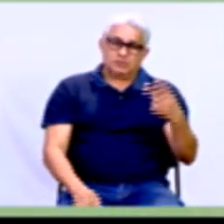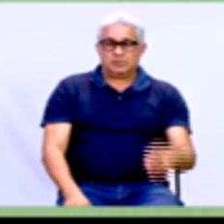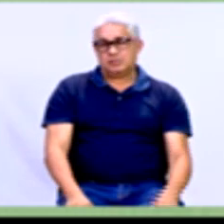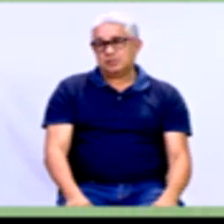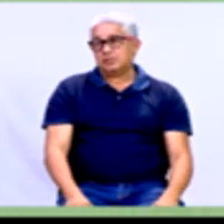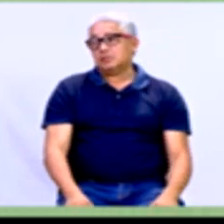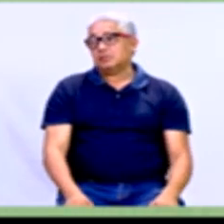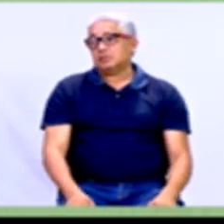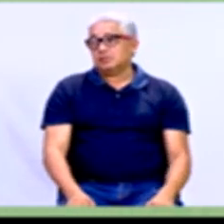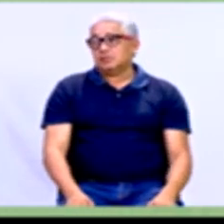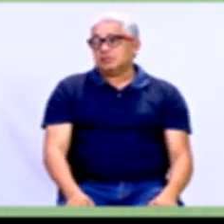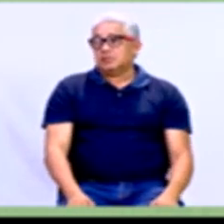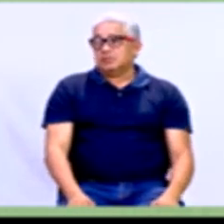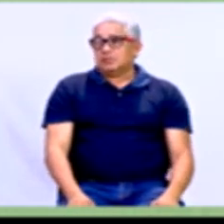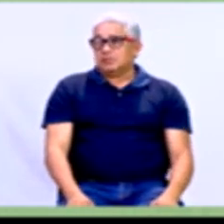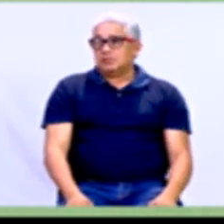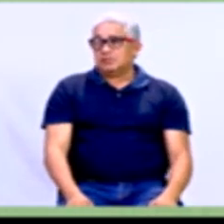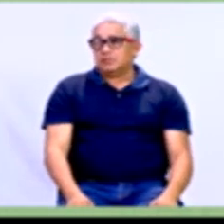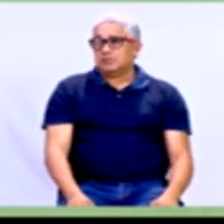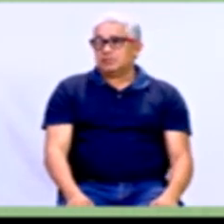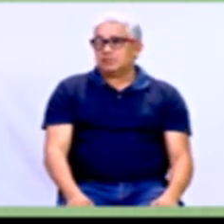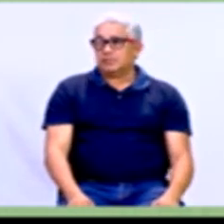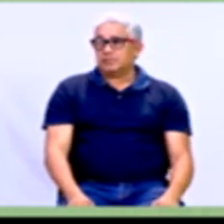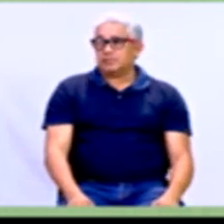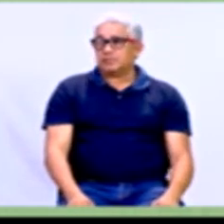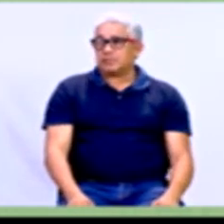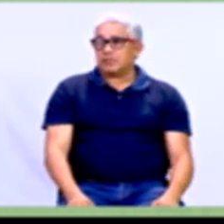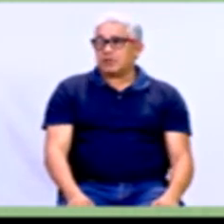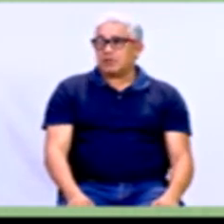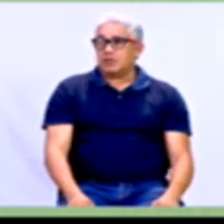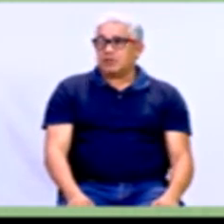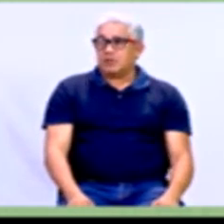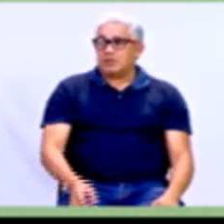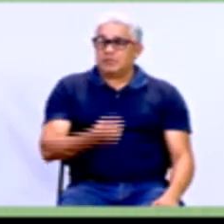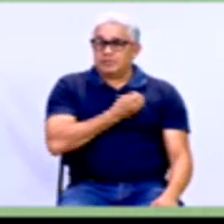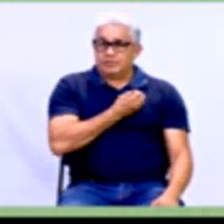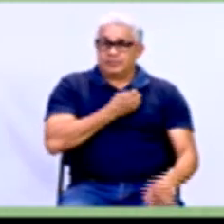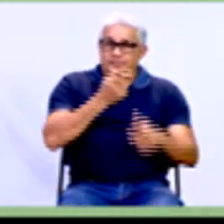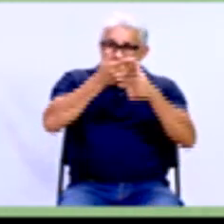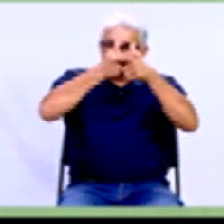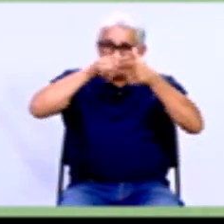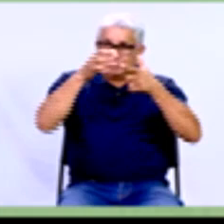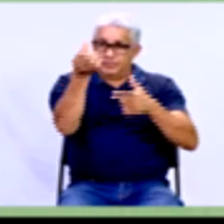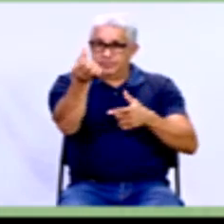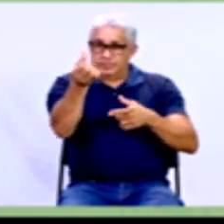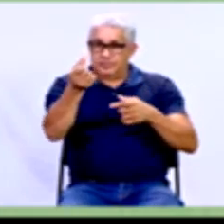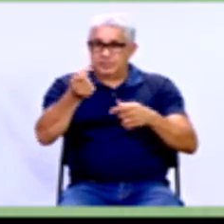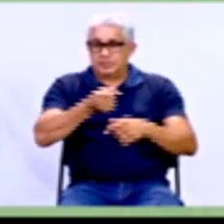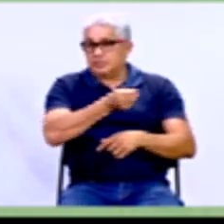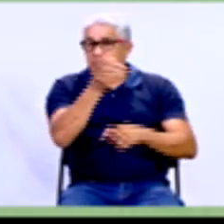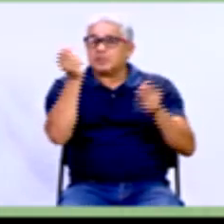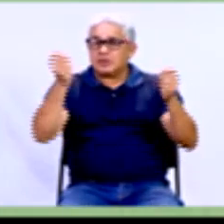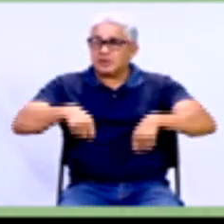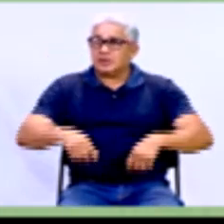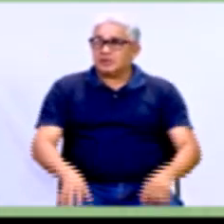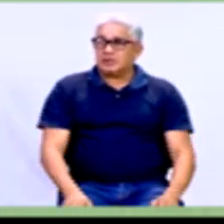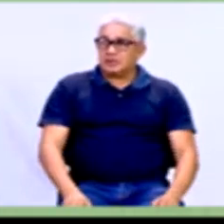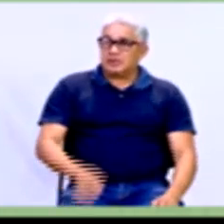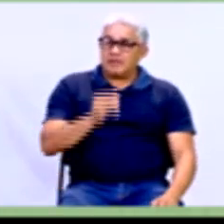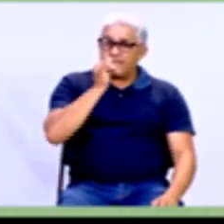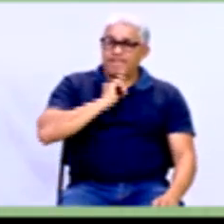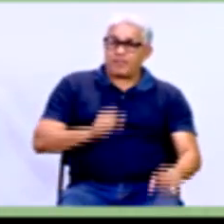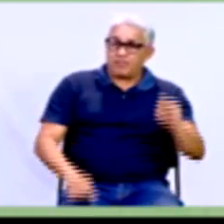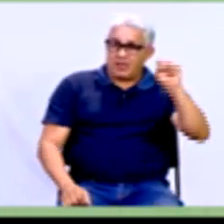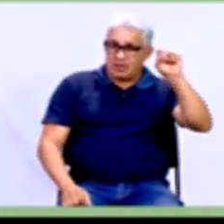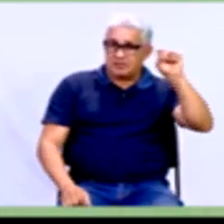é lançado. Qual a probabilidade de obtermos um número divisor de 6? Então, vamos lá. O nosso